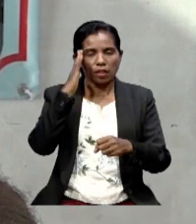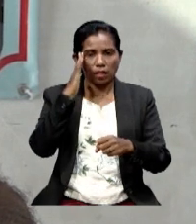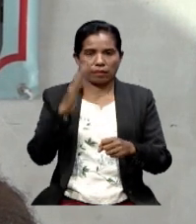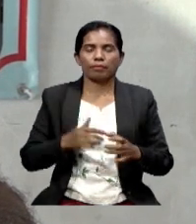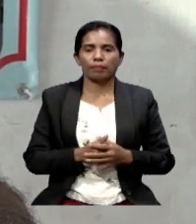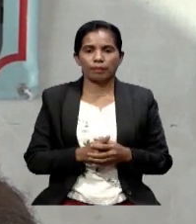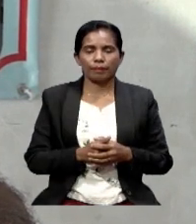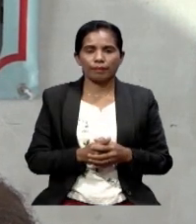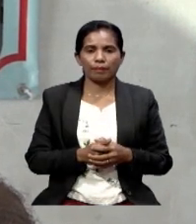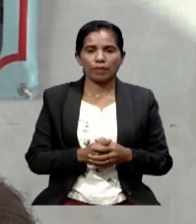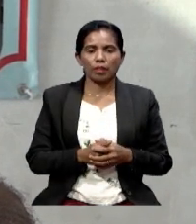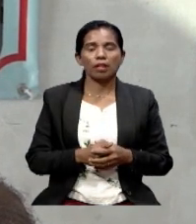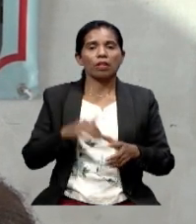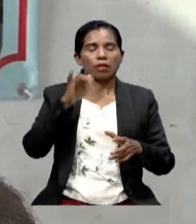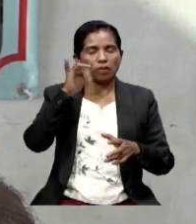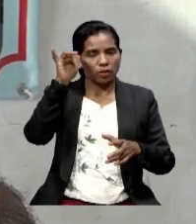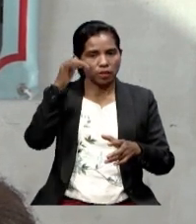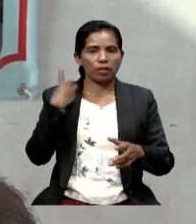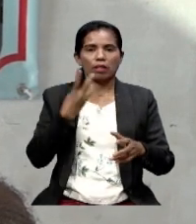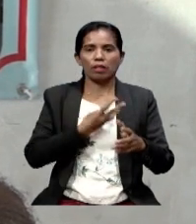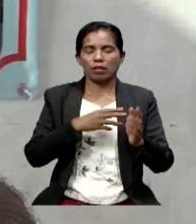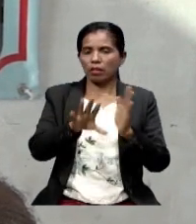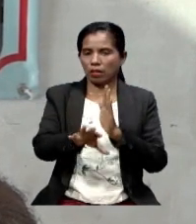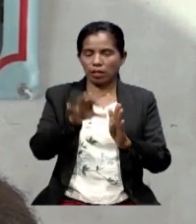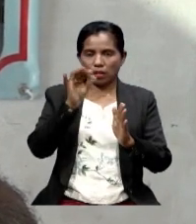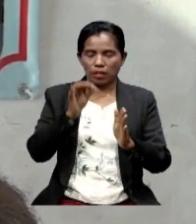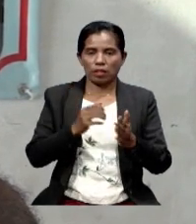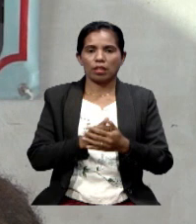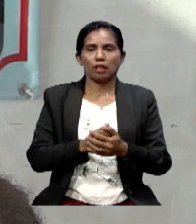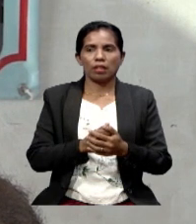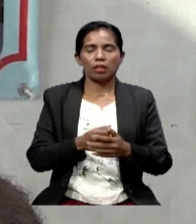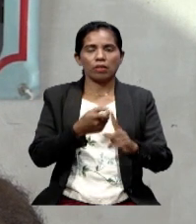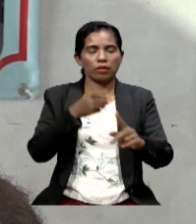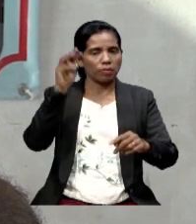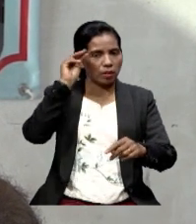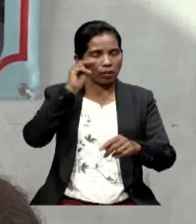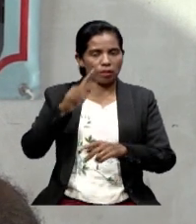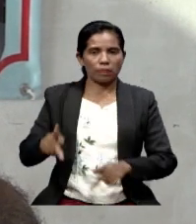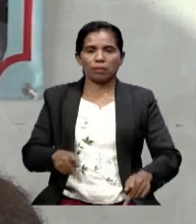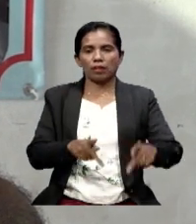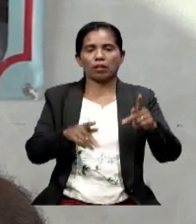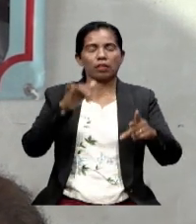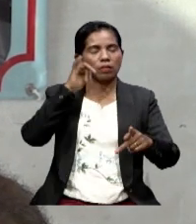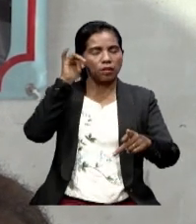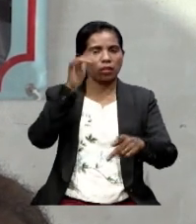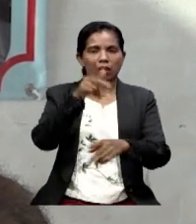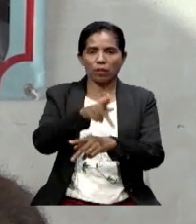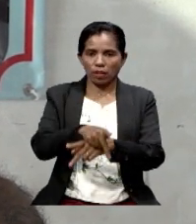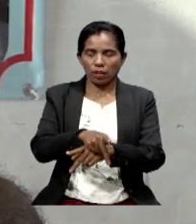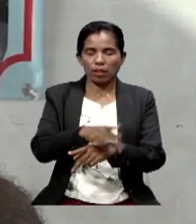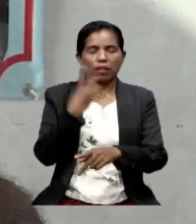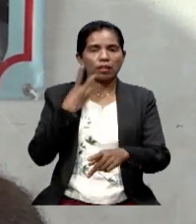então por sei que ita retan despacho com o Ministério Público e o sei que o cara ita executa